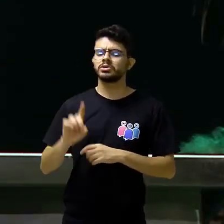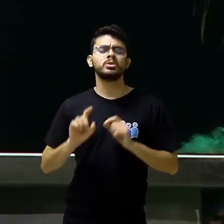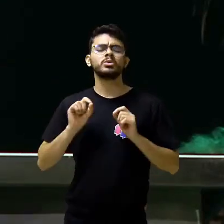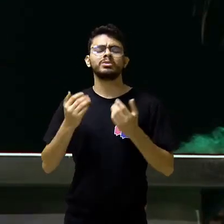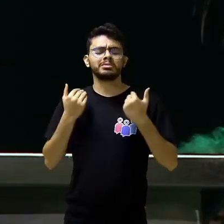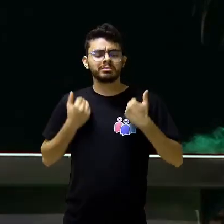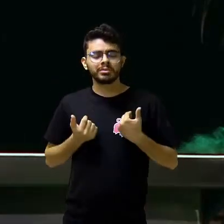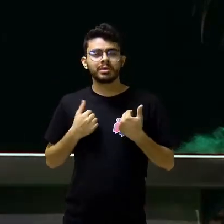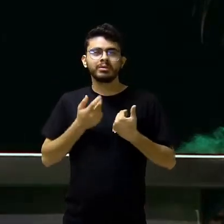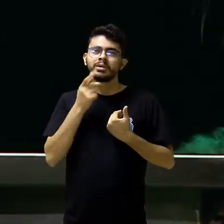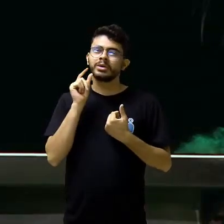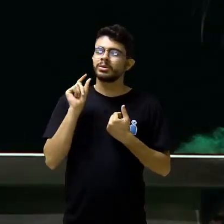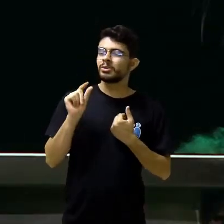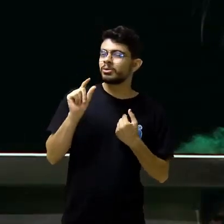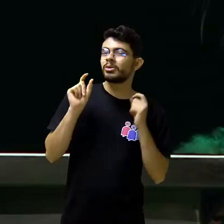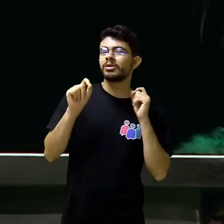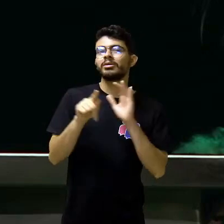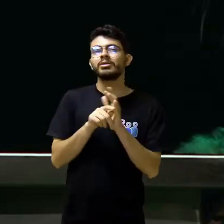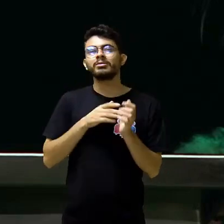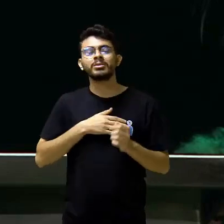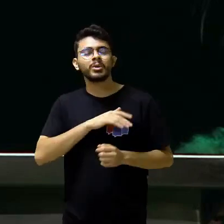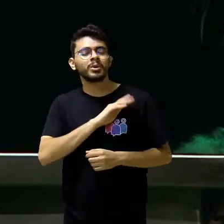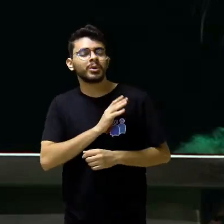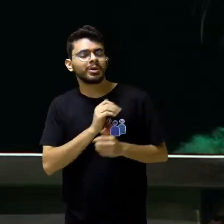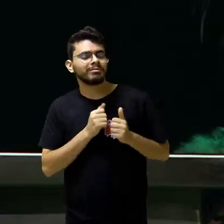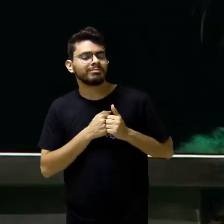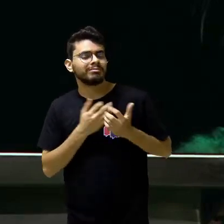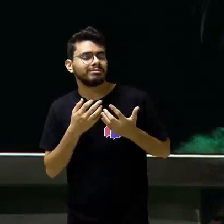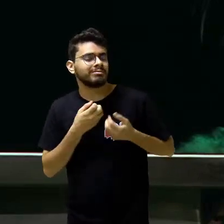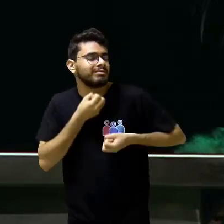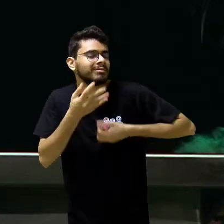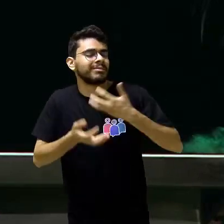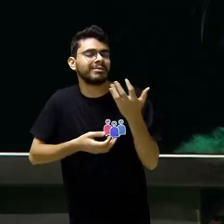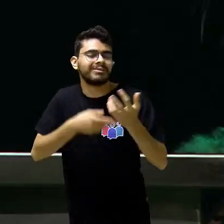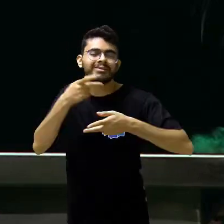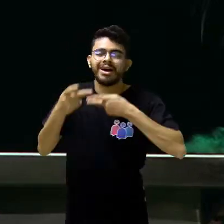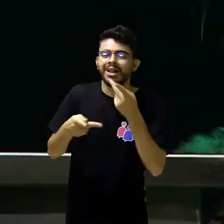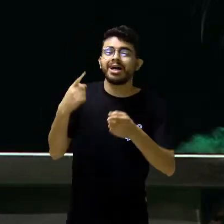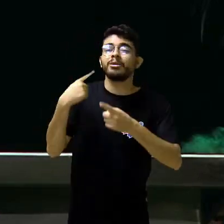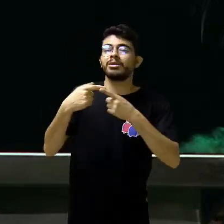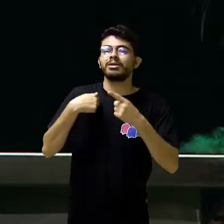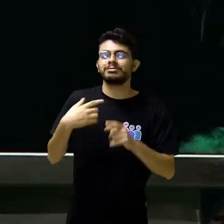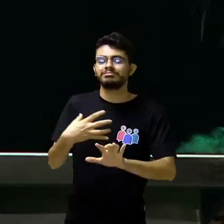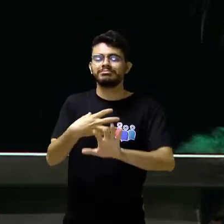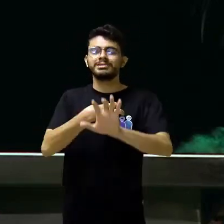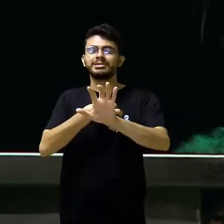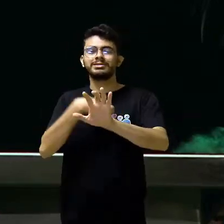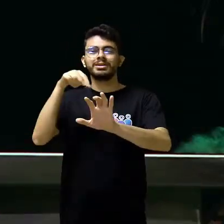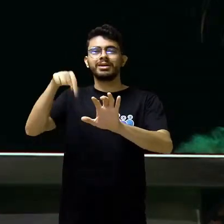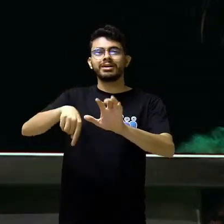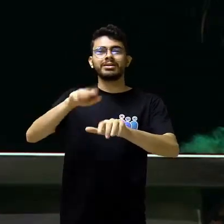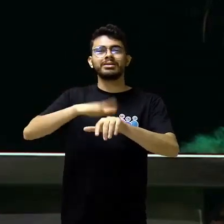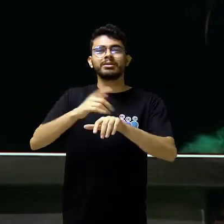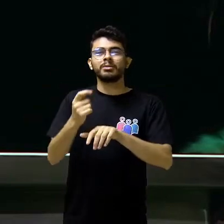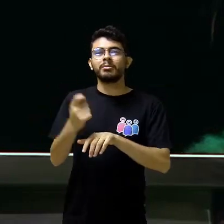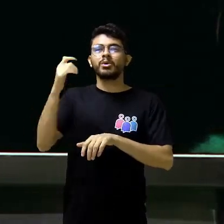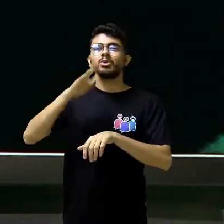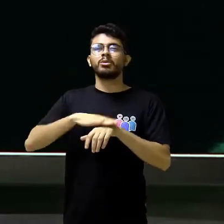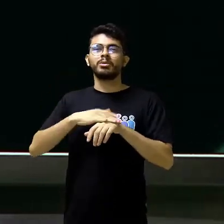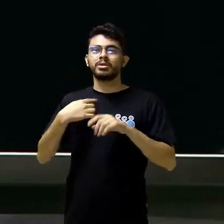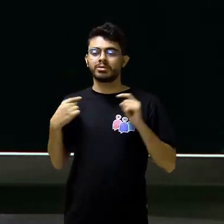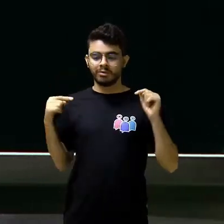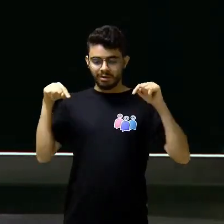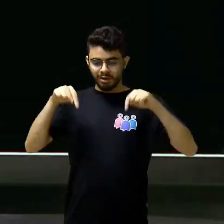um pouquinho meu coração falar pelo que eu senti nesses poucos momentos que